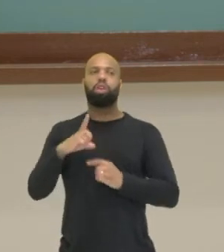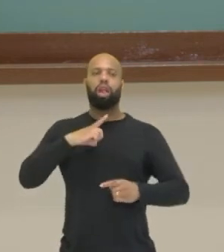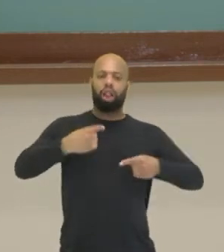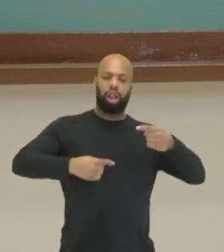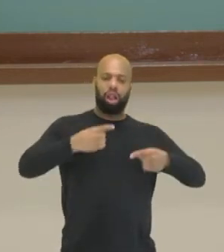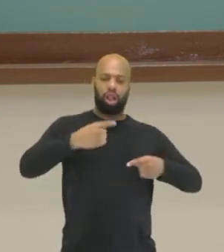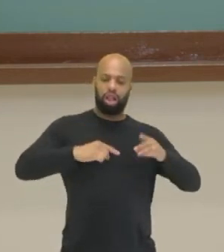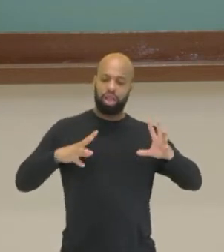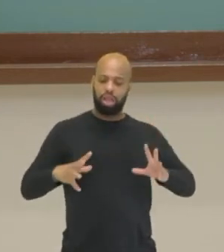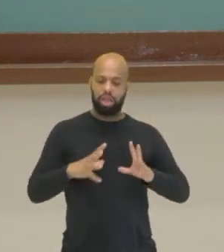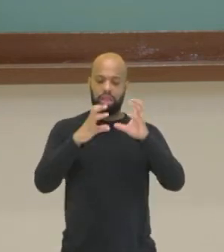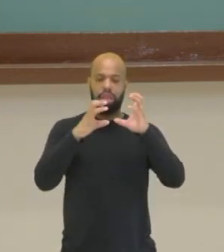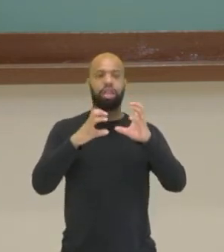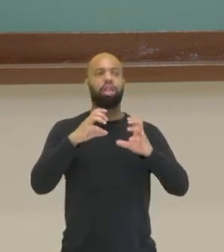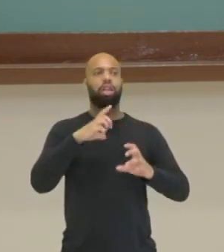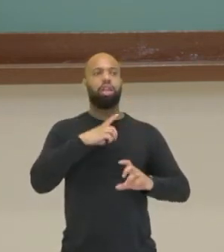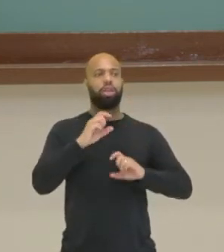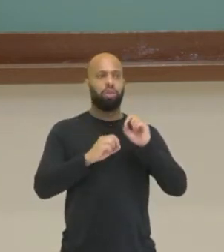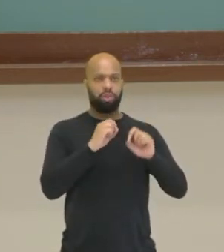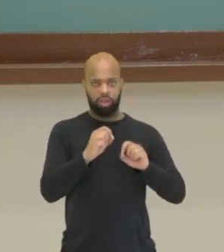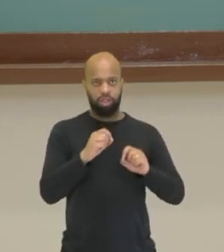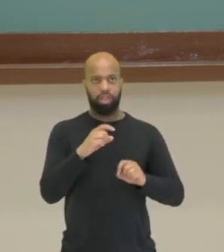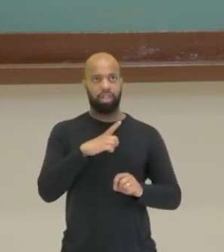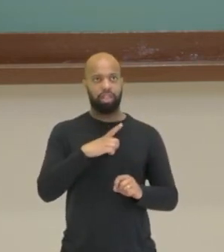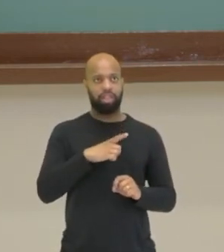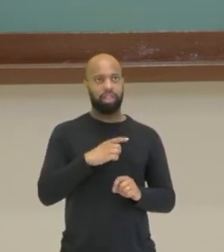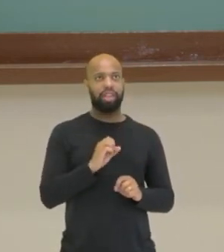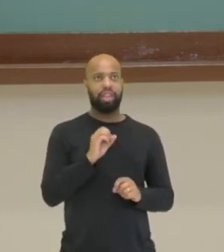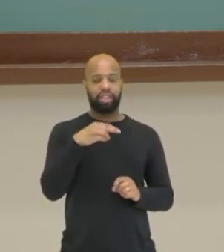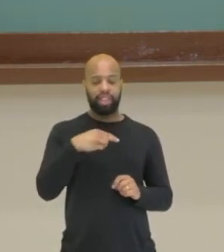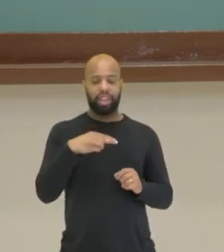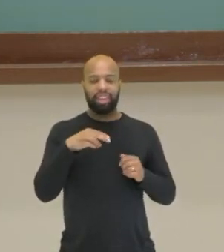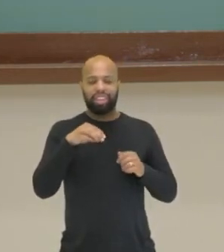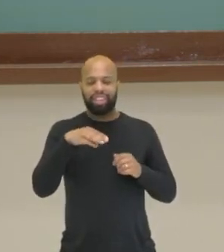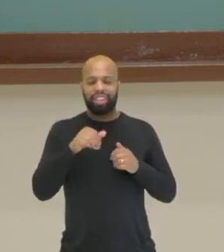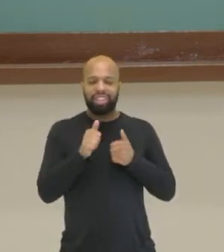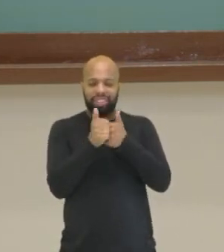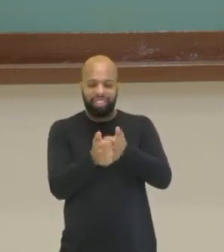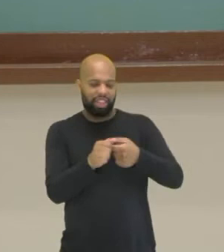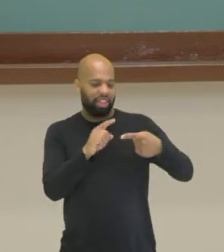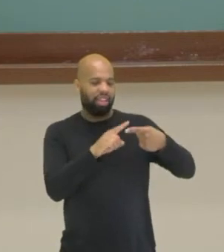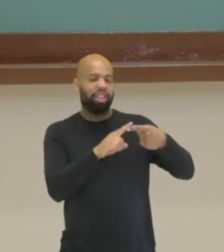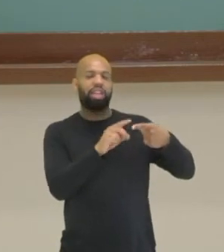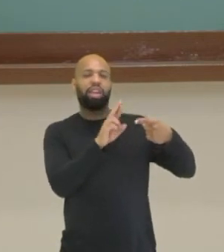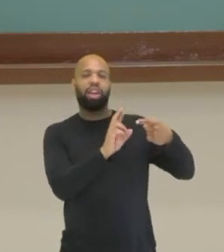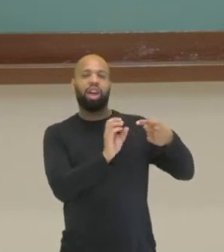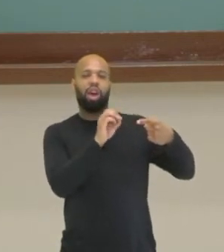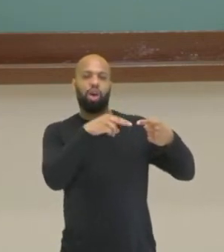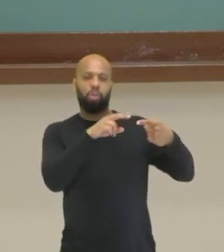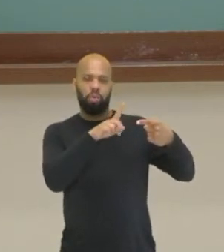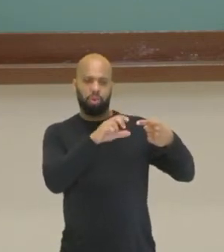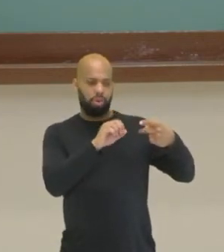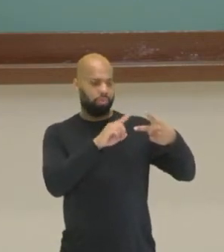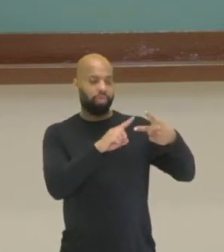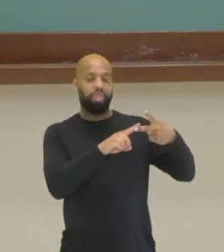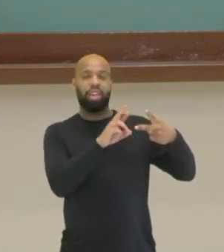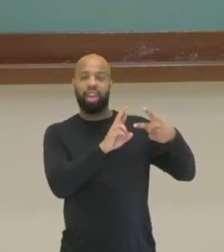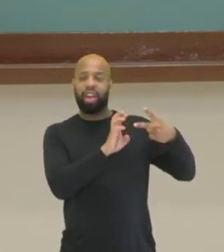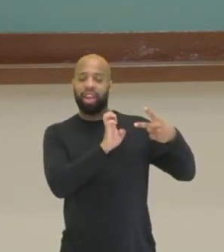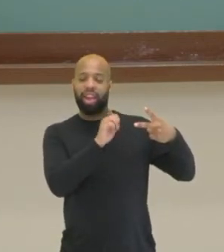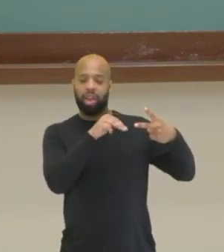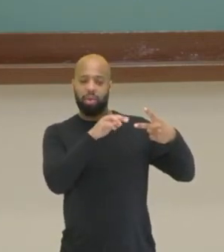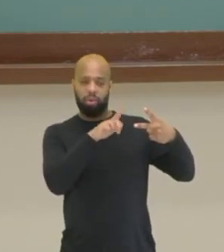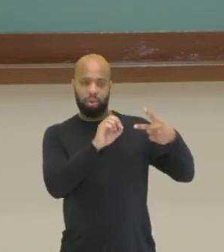discussão, brigaram, inclusive os seguidores do Rômulo contra os seguidores do Remo, parece que foi uma batalha quase, né? Nessa